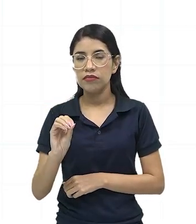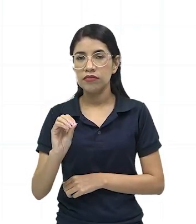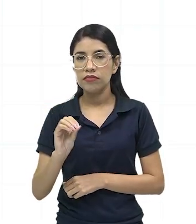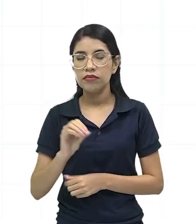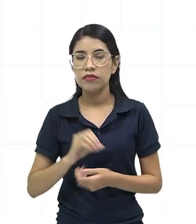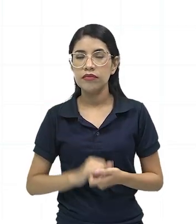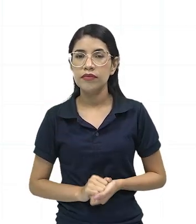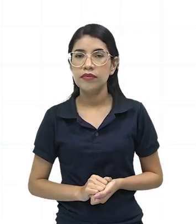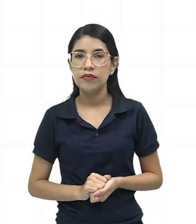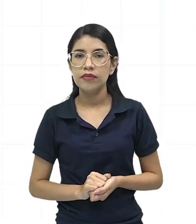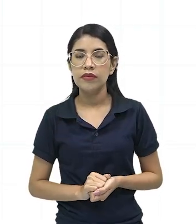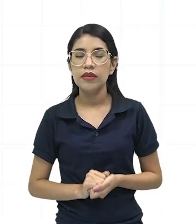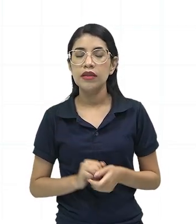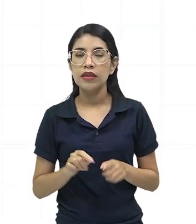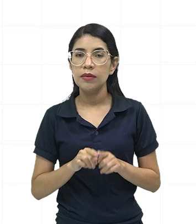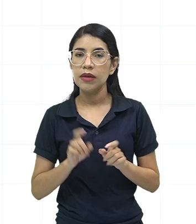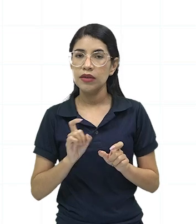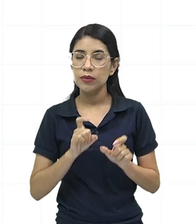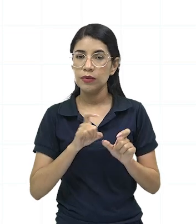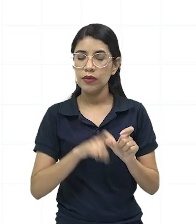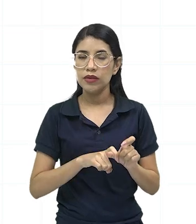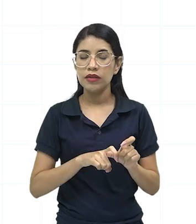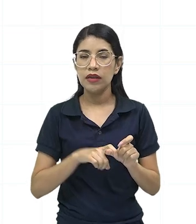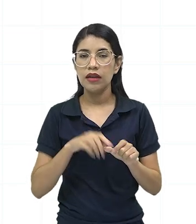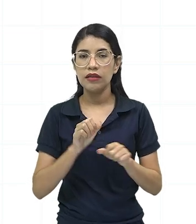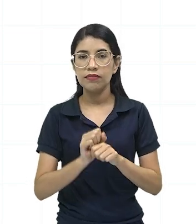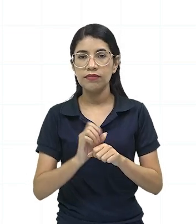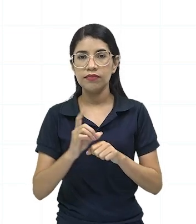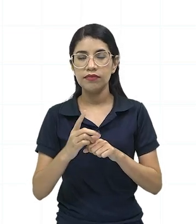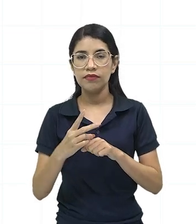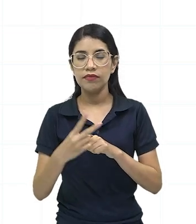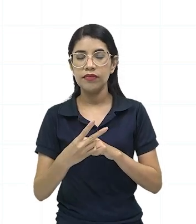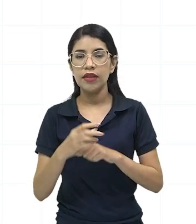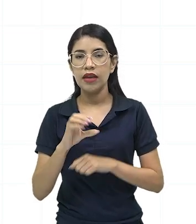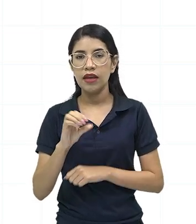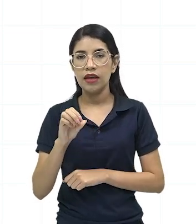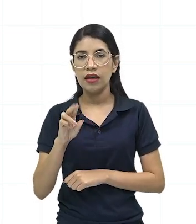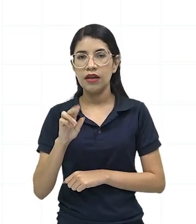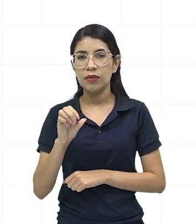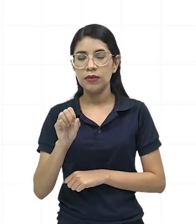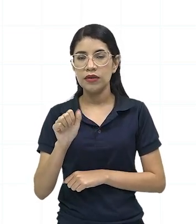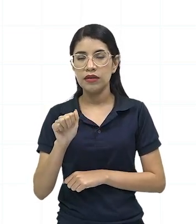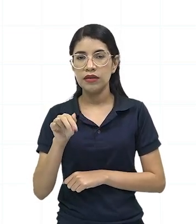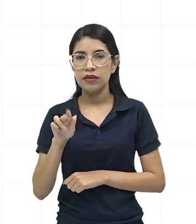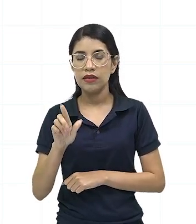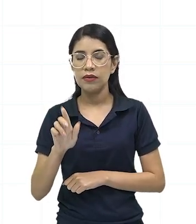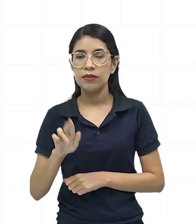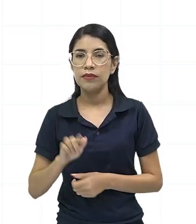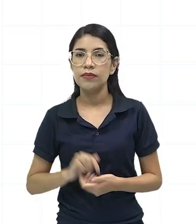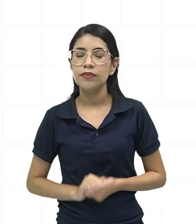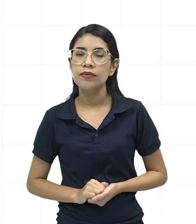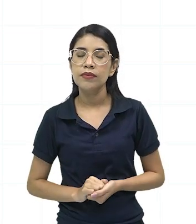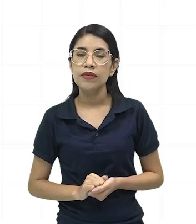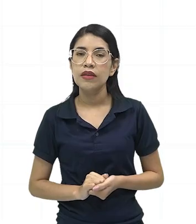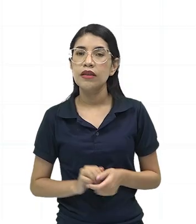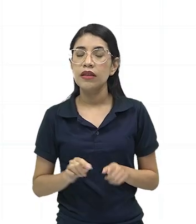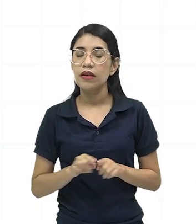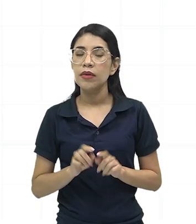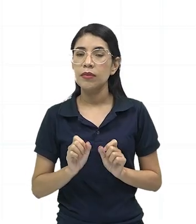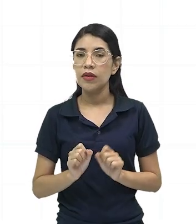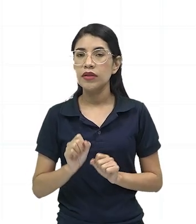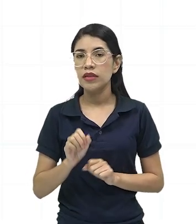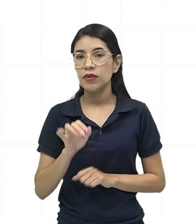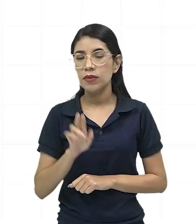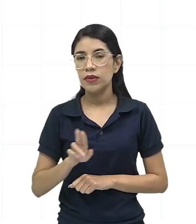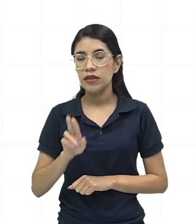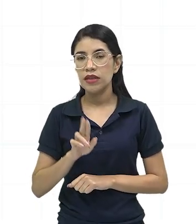conjunção subordinativa adverbial causal. A gente está falando sobre as conjunções, obviamente, mas isso também serve para quando a gente for